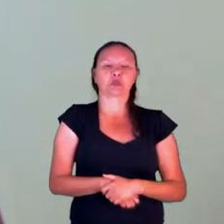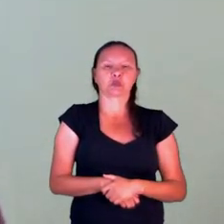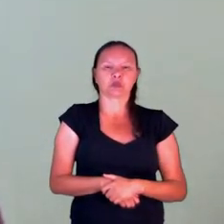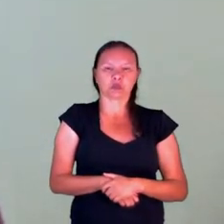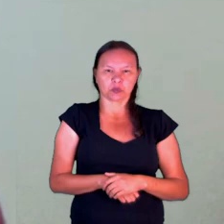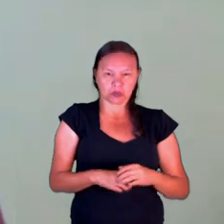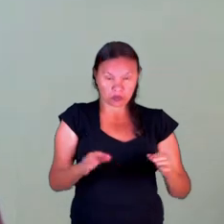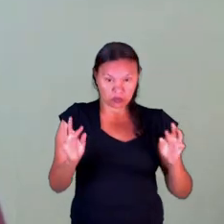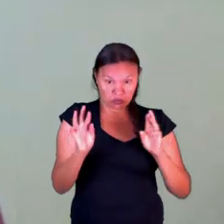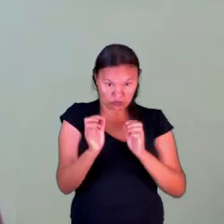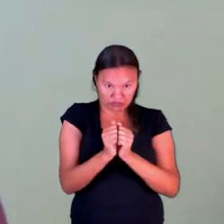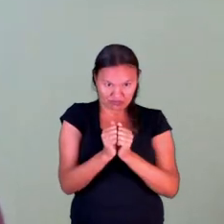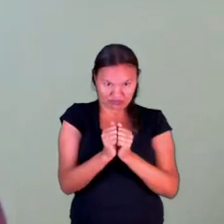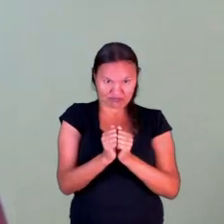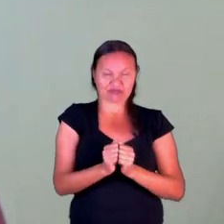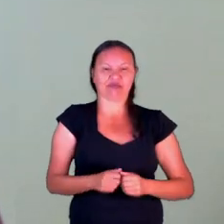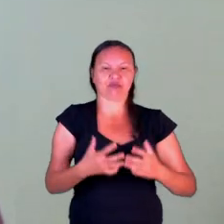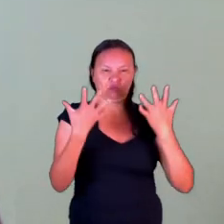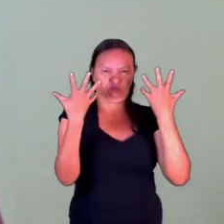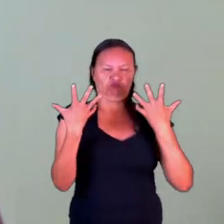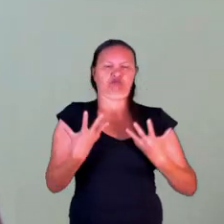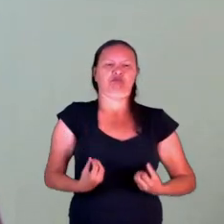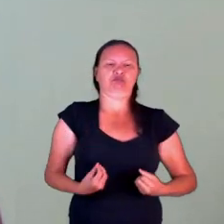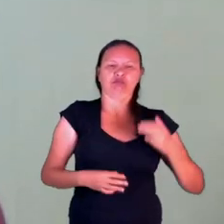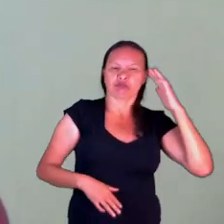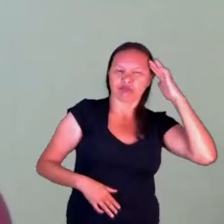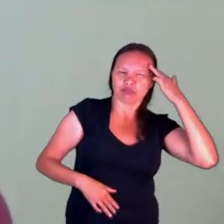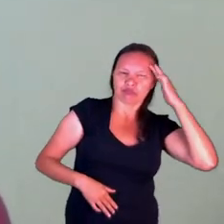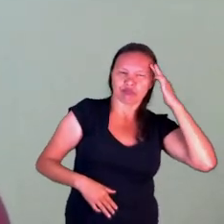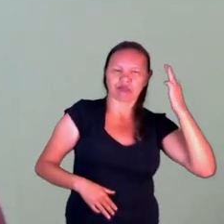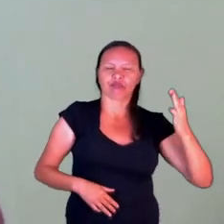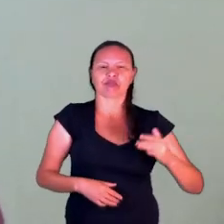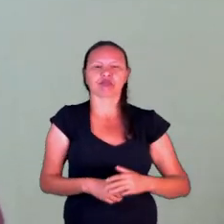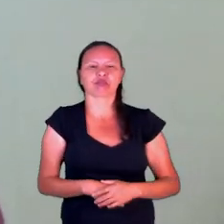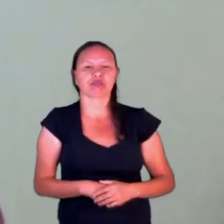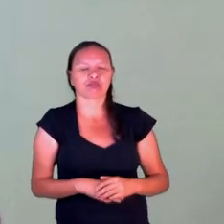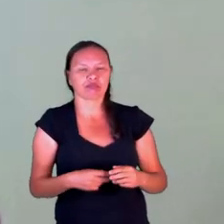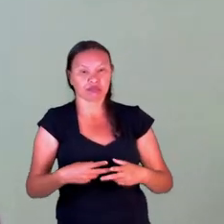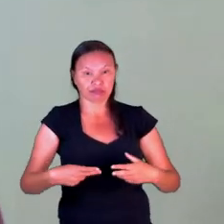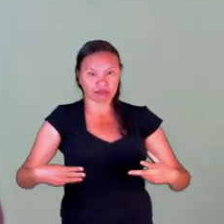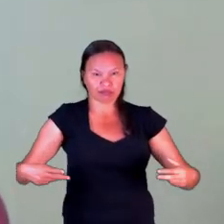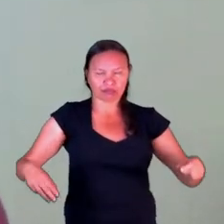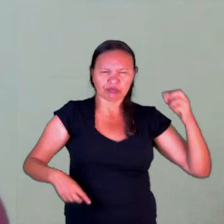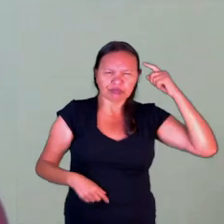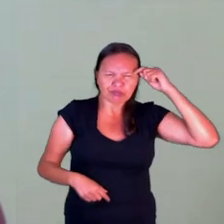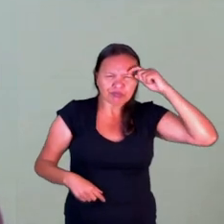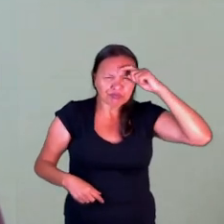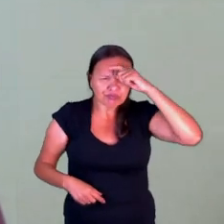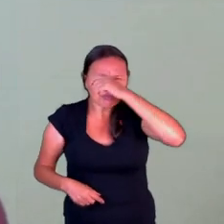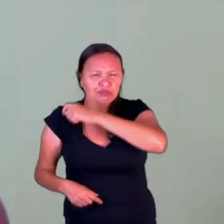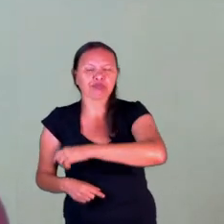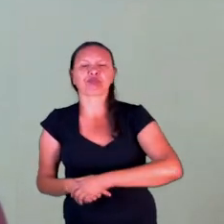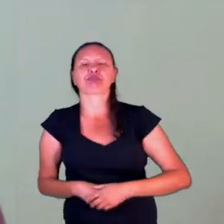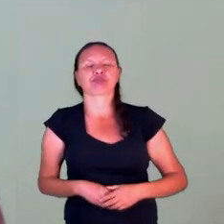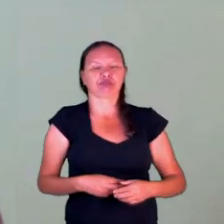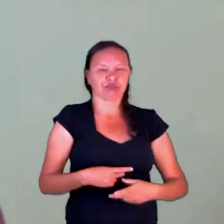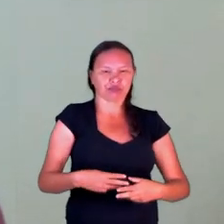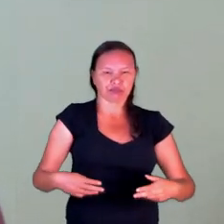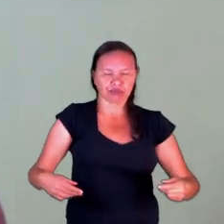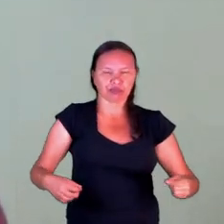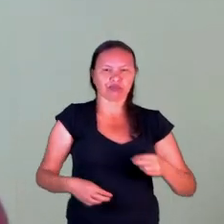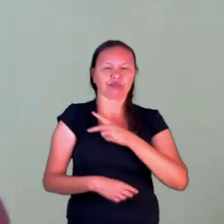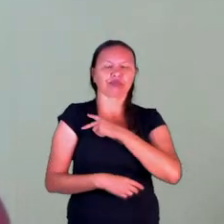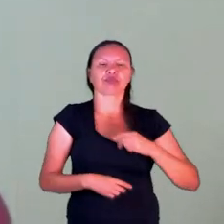se reenergizar né quando a gente pensa que as coisas estão ficando bem difíceis porque normalmente são para os Defensores de